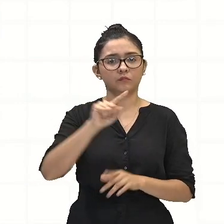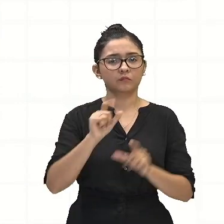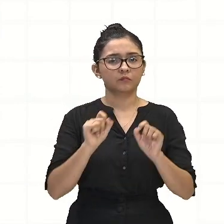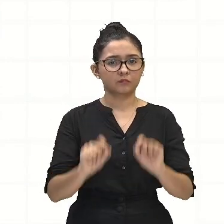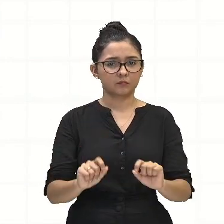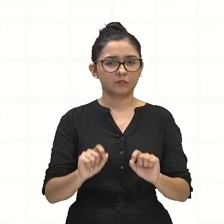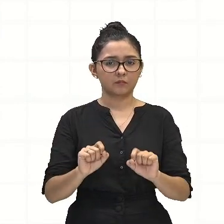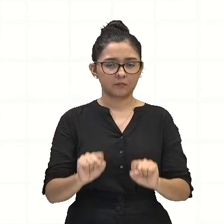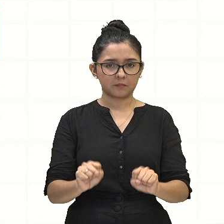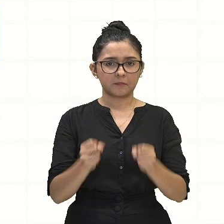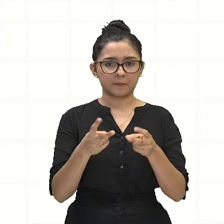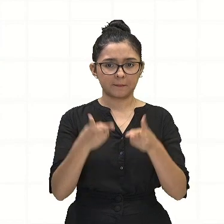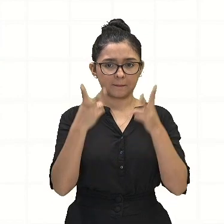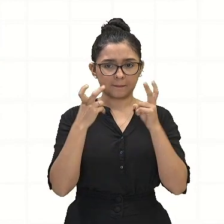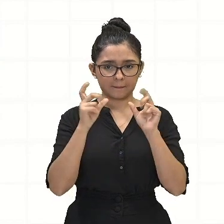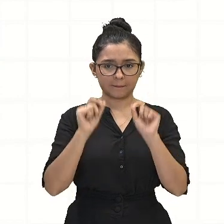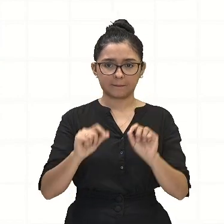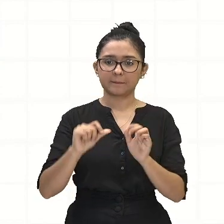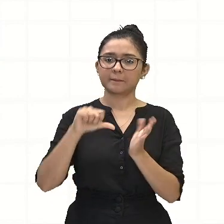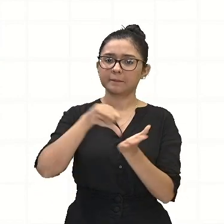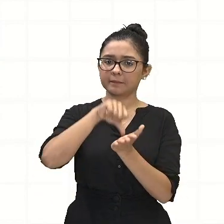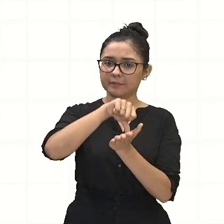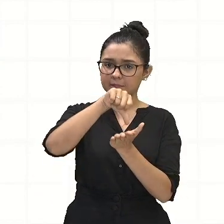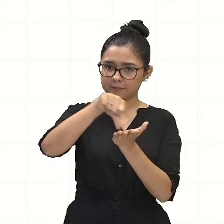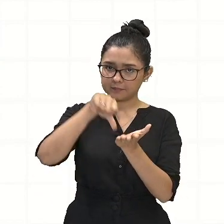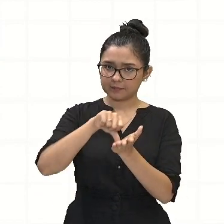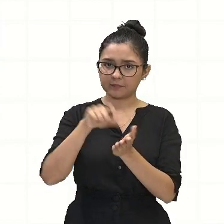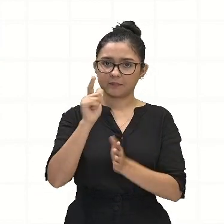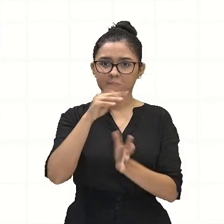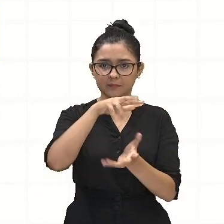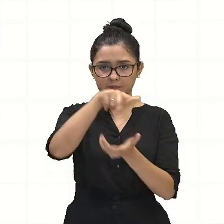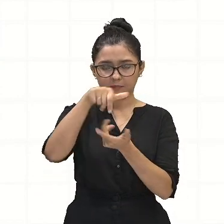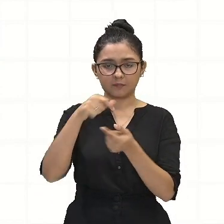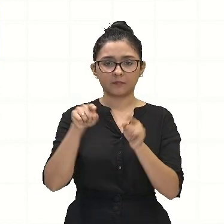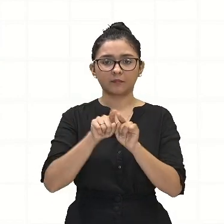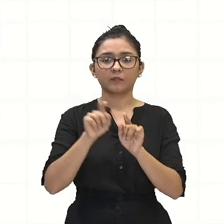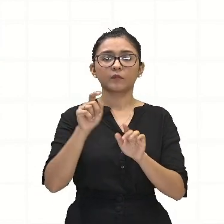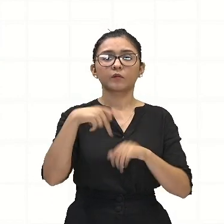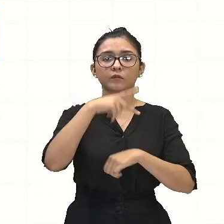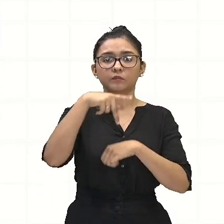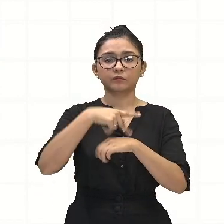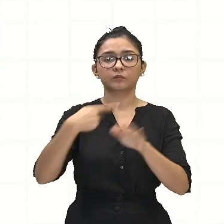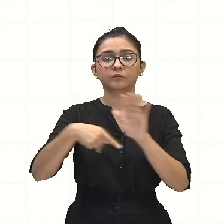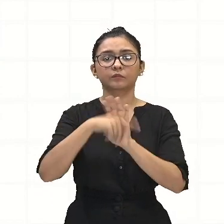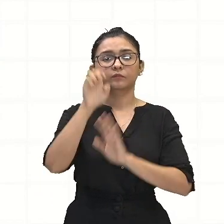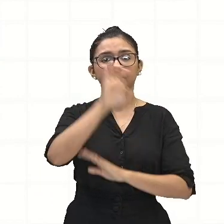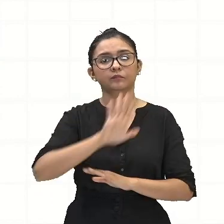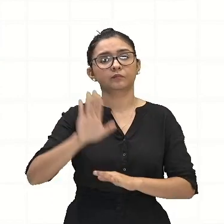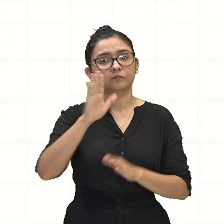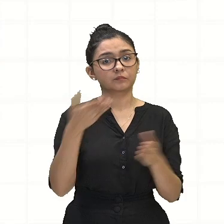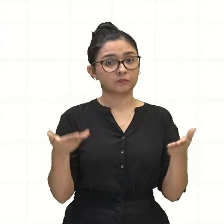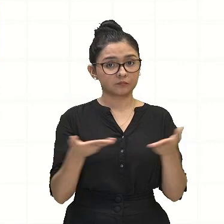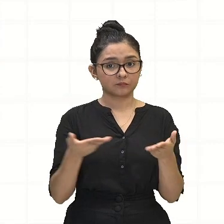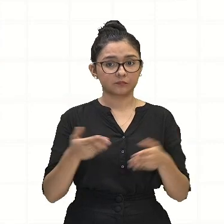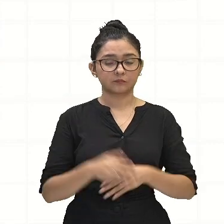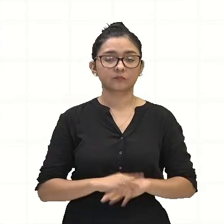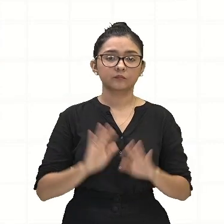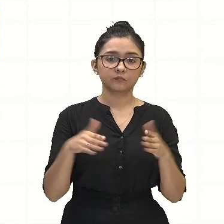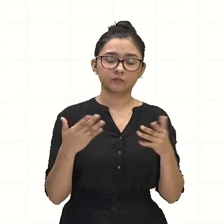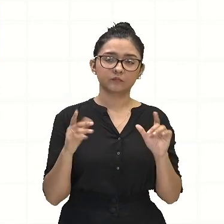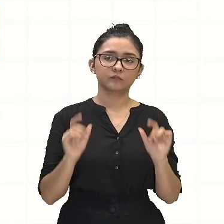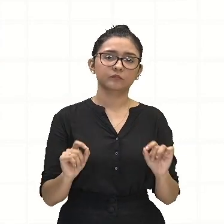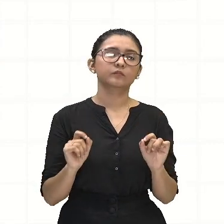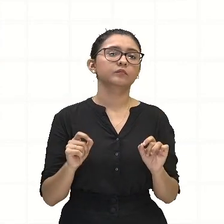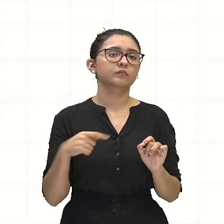estão dispostos geográfica e politicamente os países da Europa na atualidade. Quando a gente